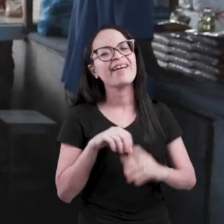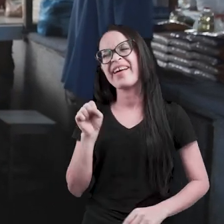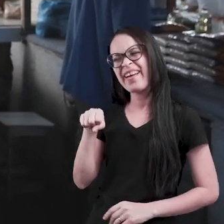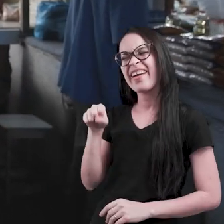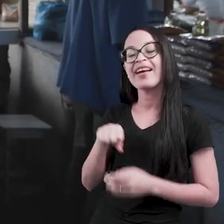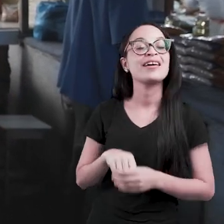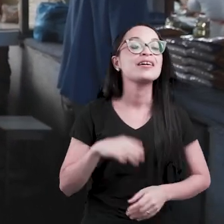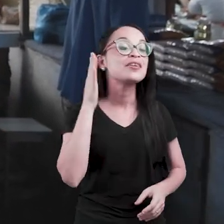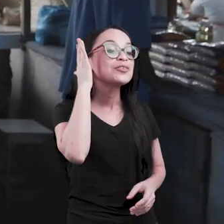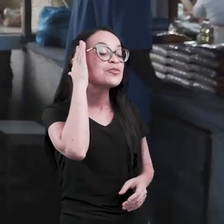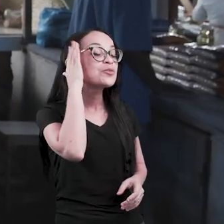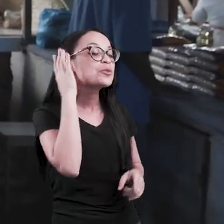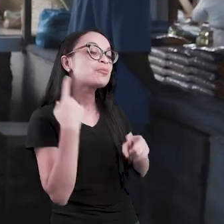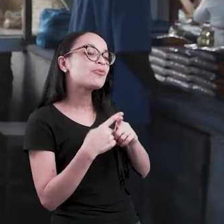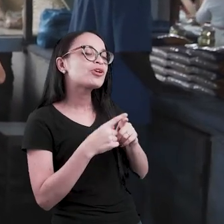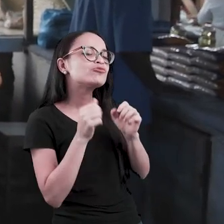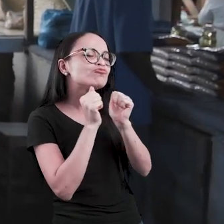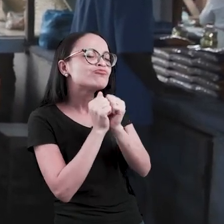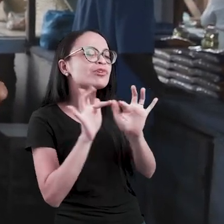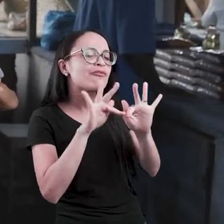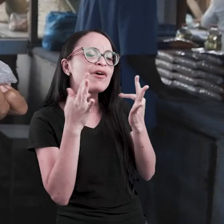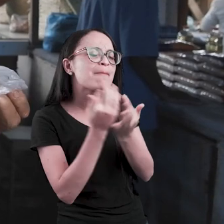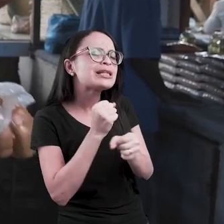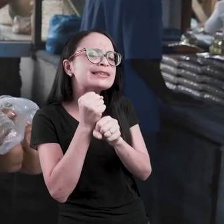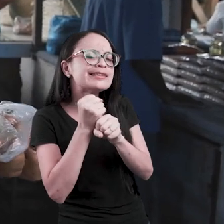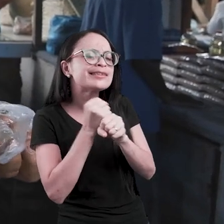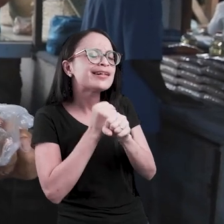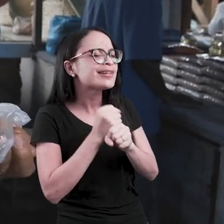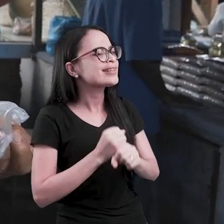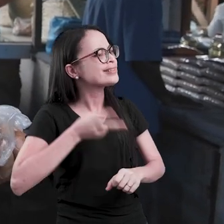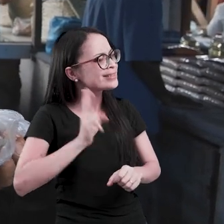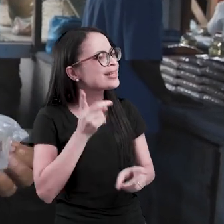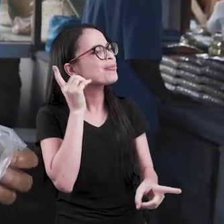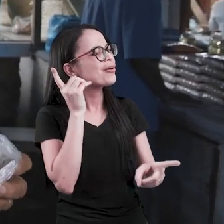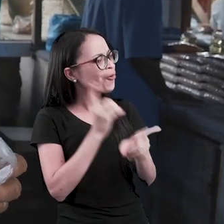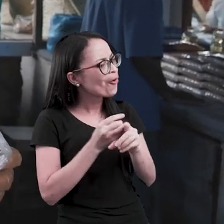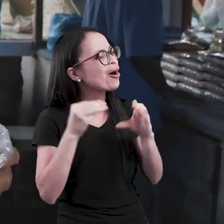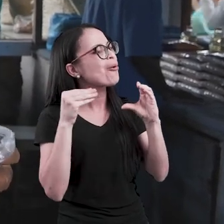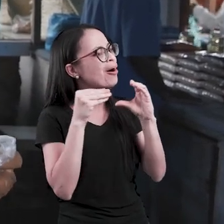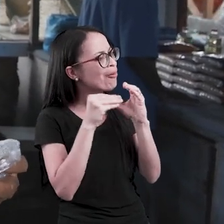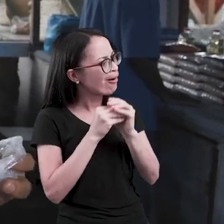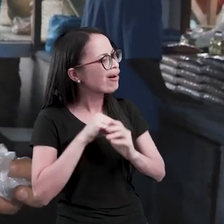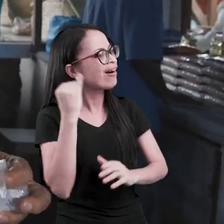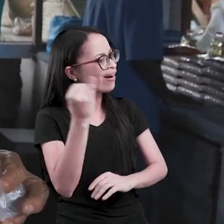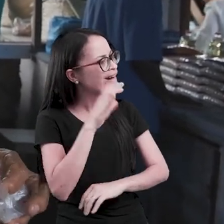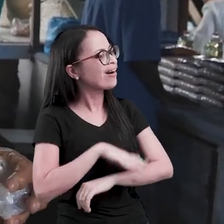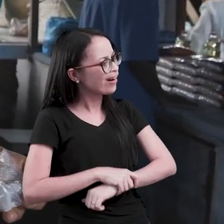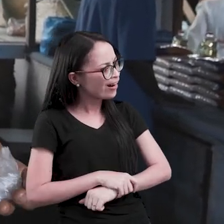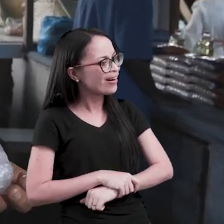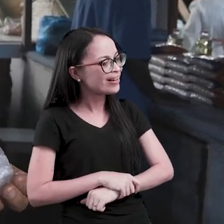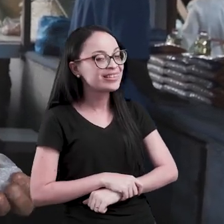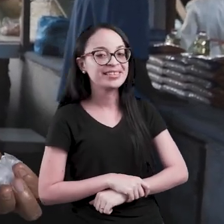Eu sei que eu frequento, eu tô próximo dessa família há anos aqui e sempre tô vendo o senhor aqui e já vi que a pamonha é sagrada